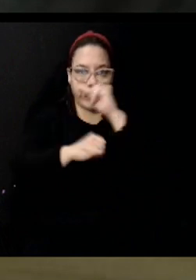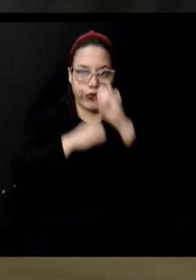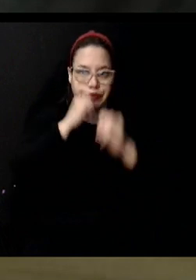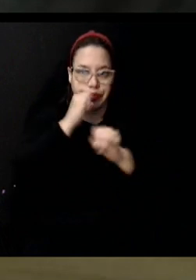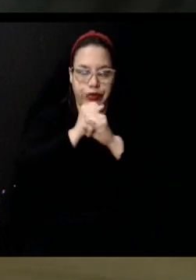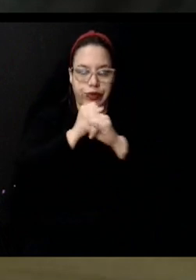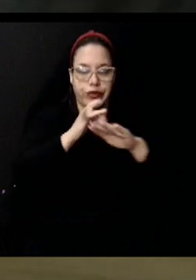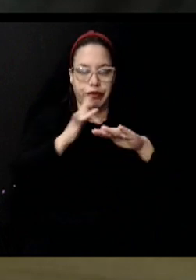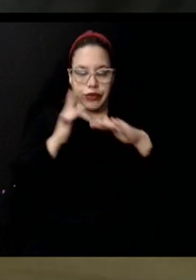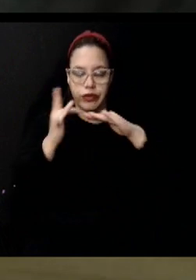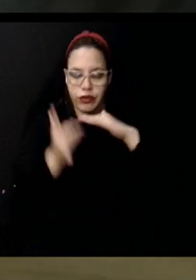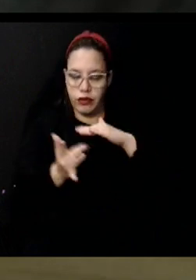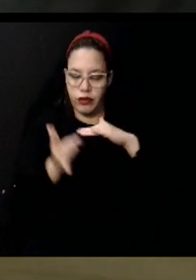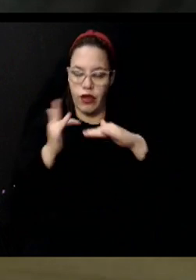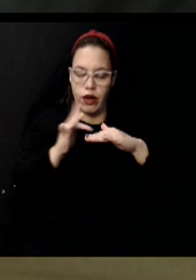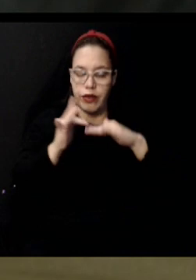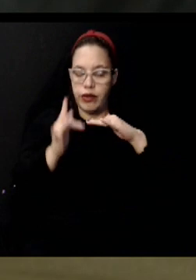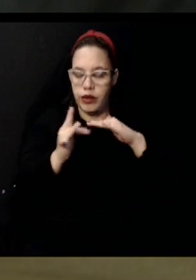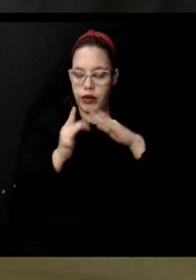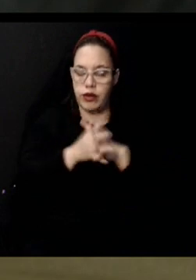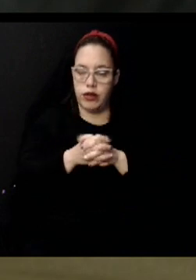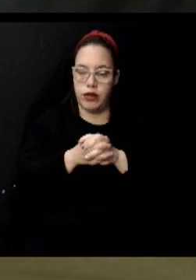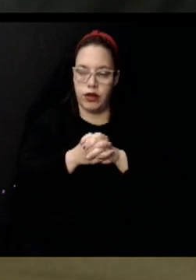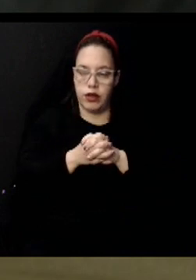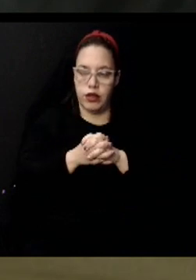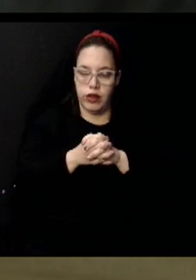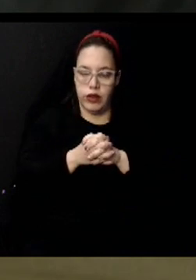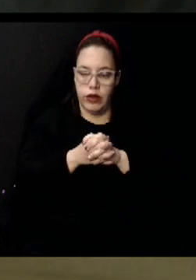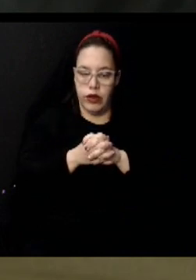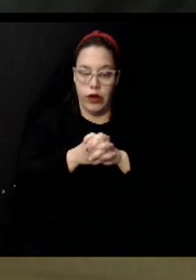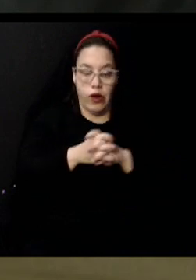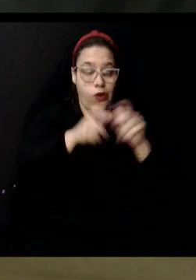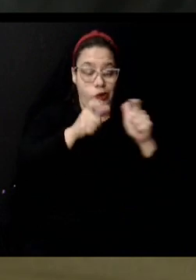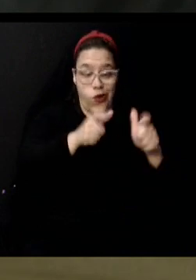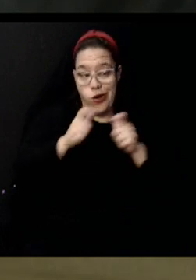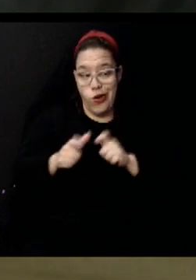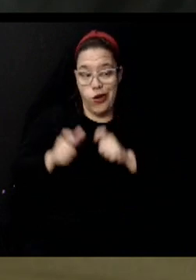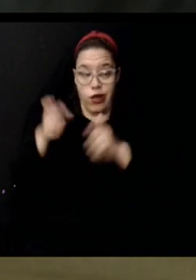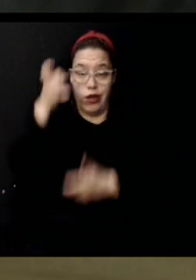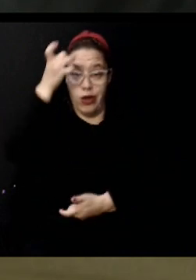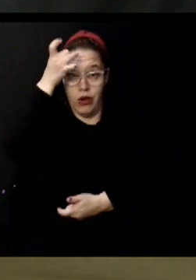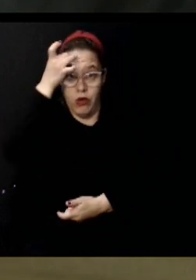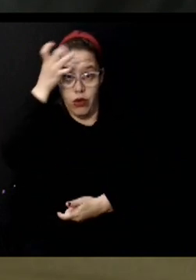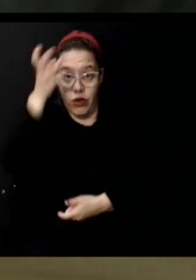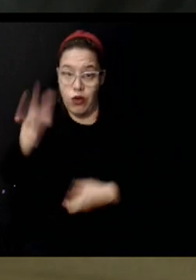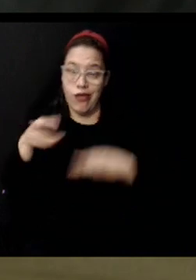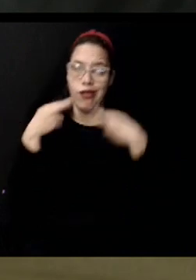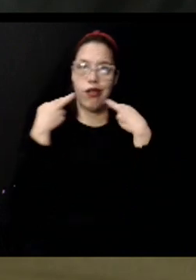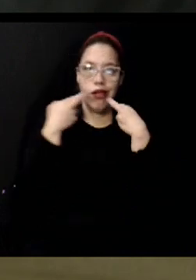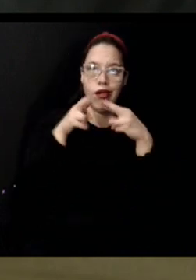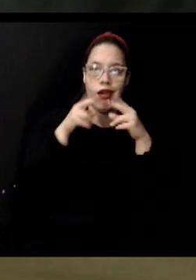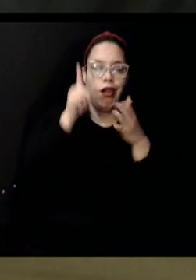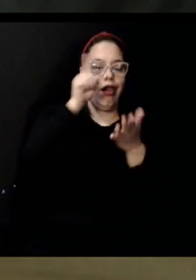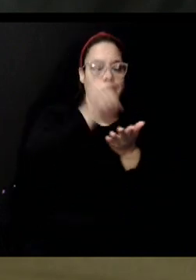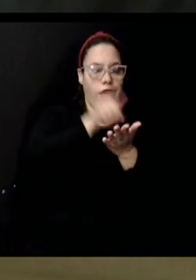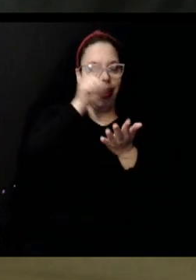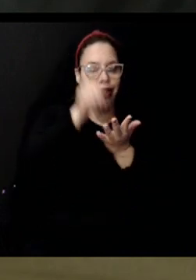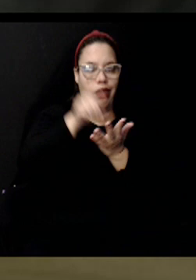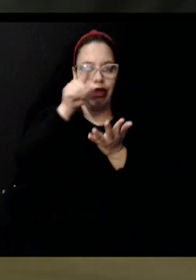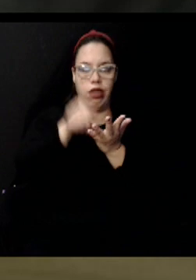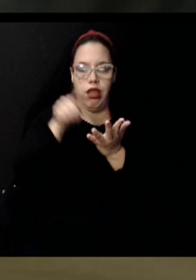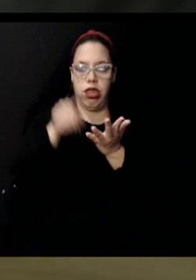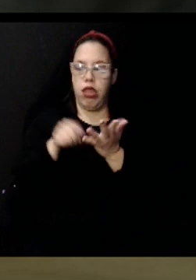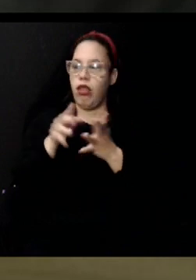sociais, elas se tornaram um local que é muito fácil reclamar e apontar, né. Sobre vocês